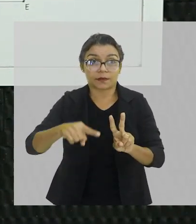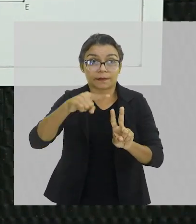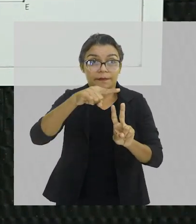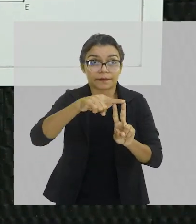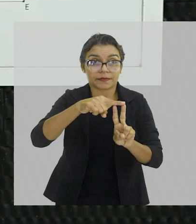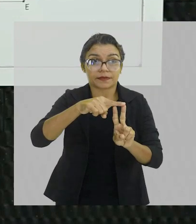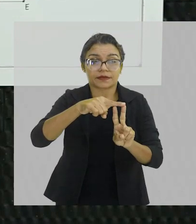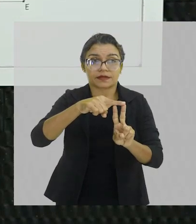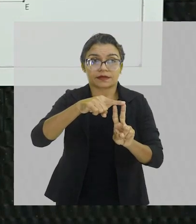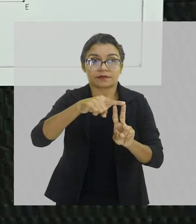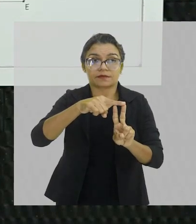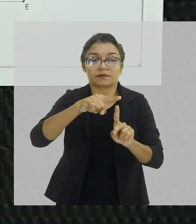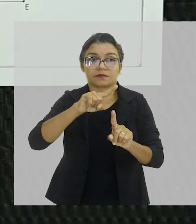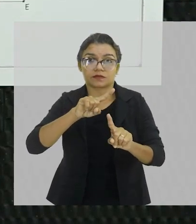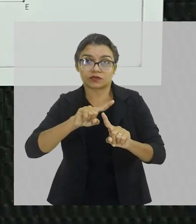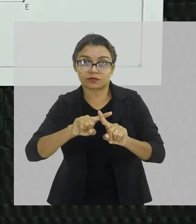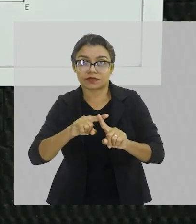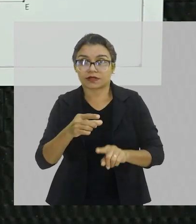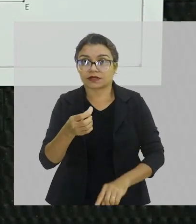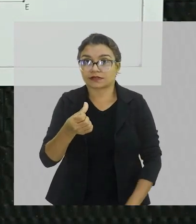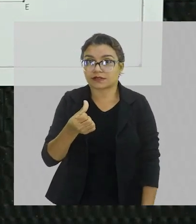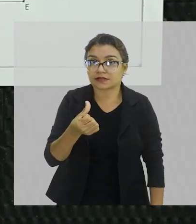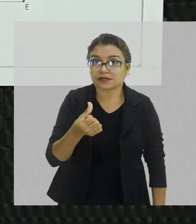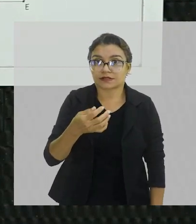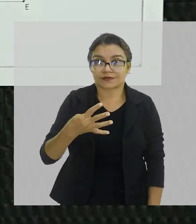multiplicado por 64.